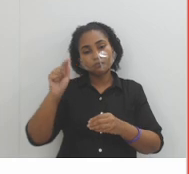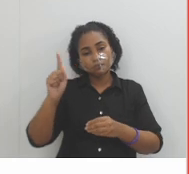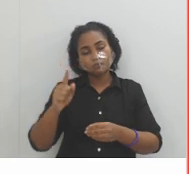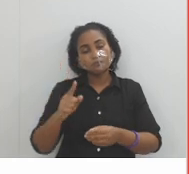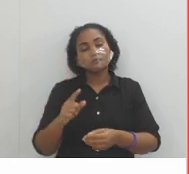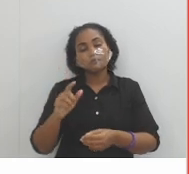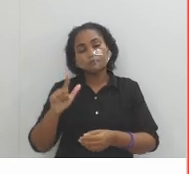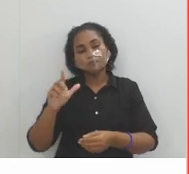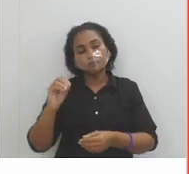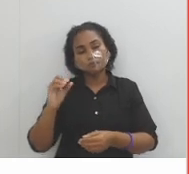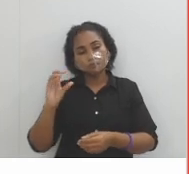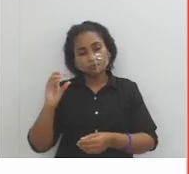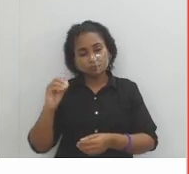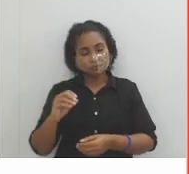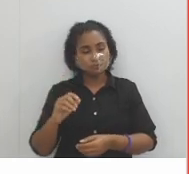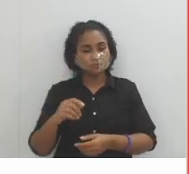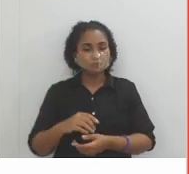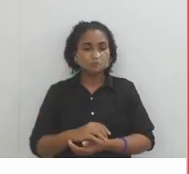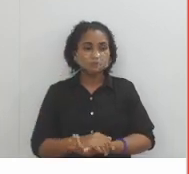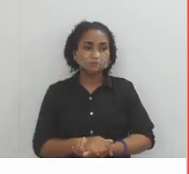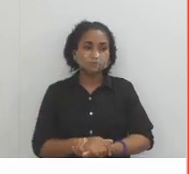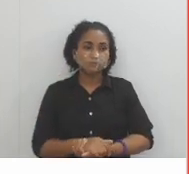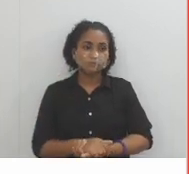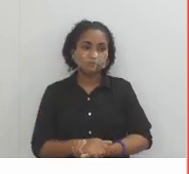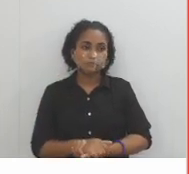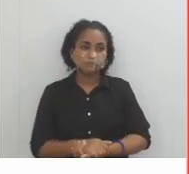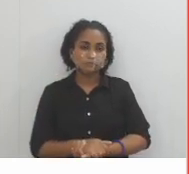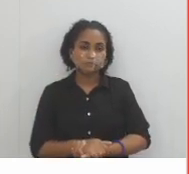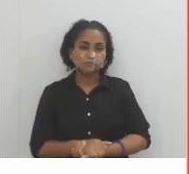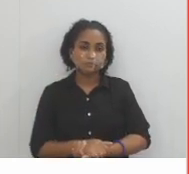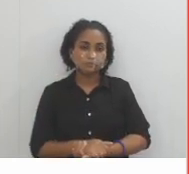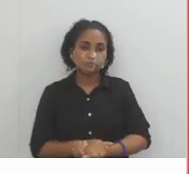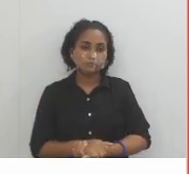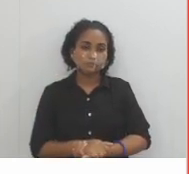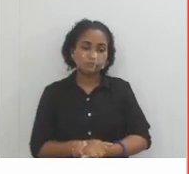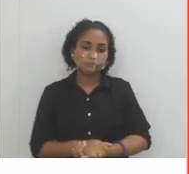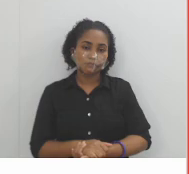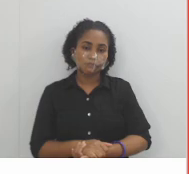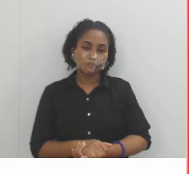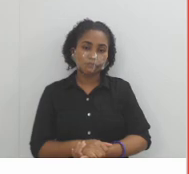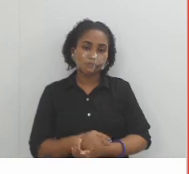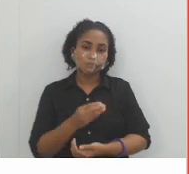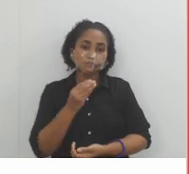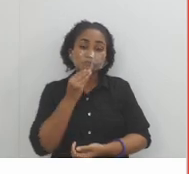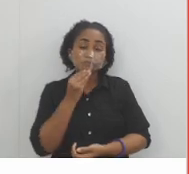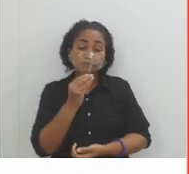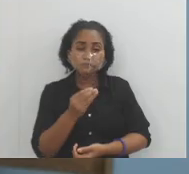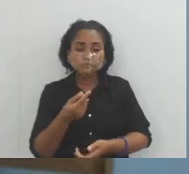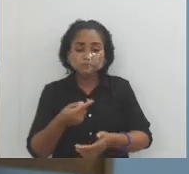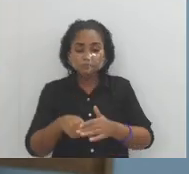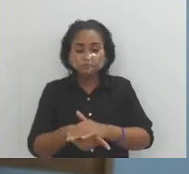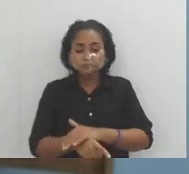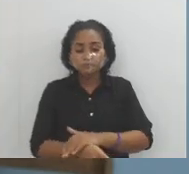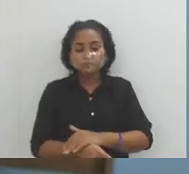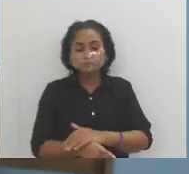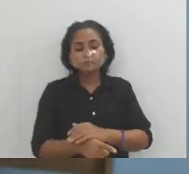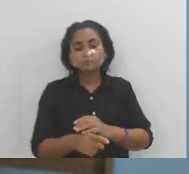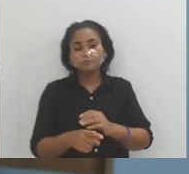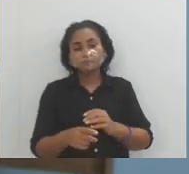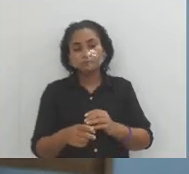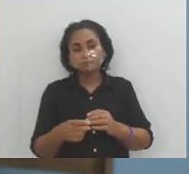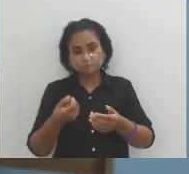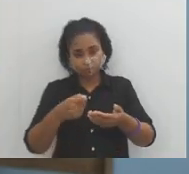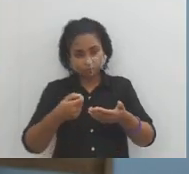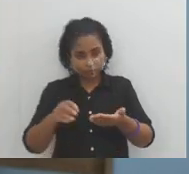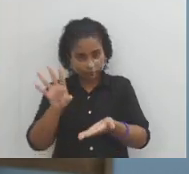substituído por lo, lá, los, las. Isso aí é emprego, uma dica para você aprofundar isso, é emprego dos anota